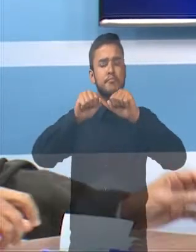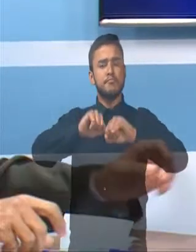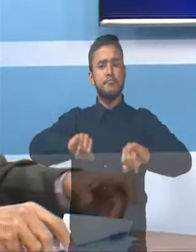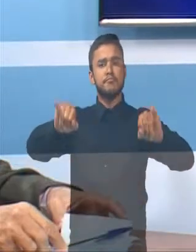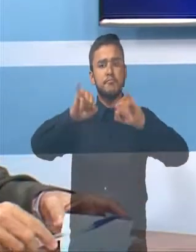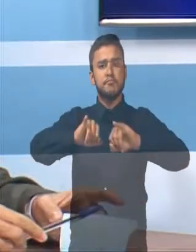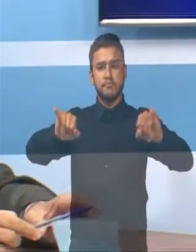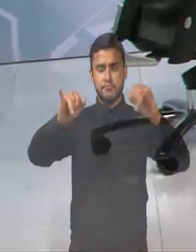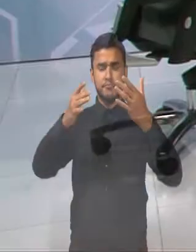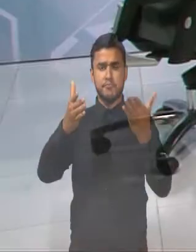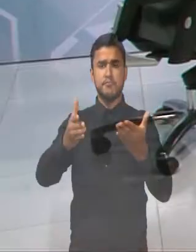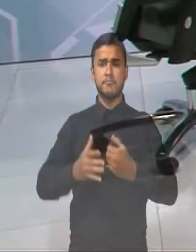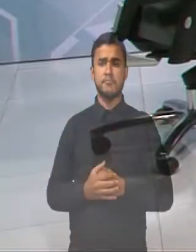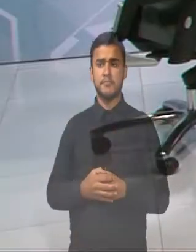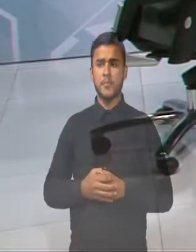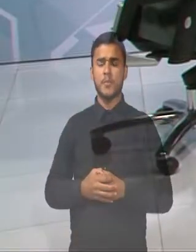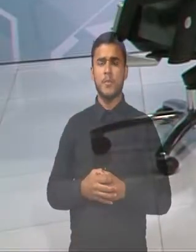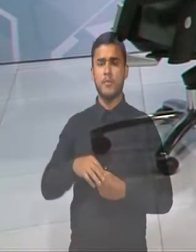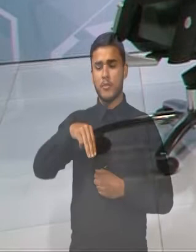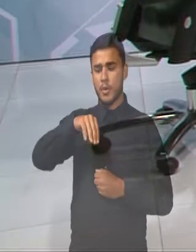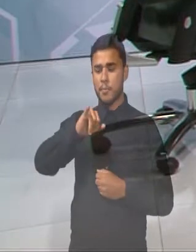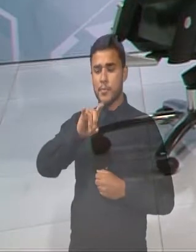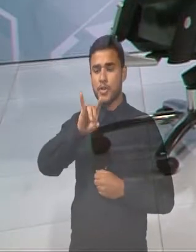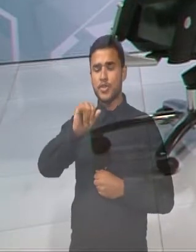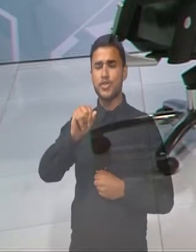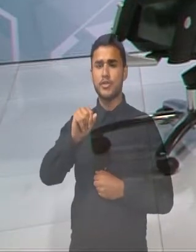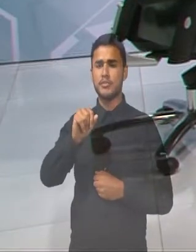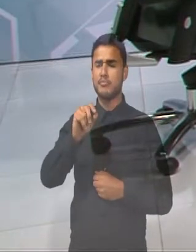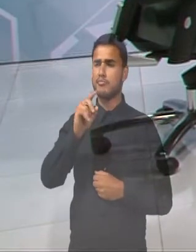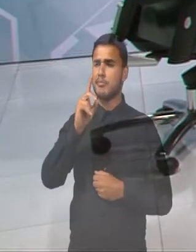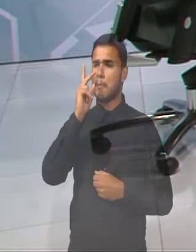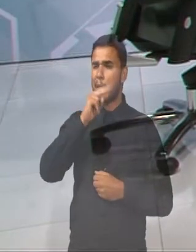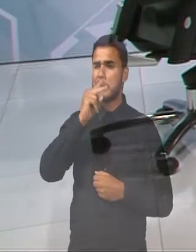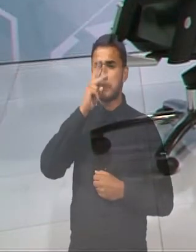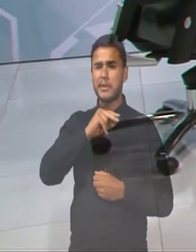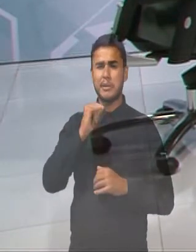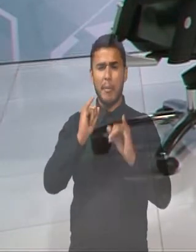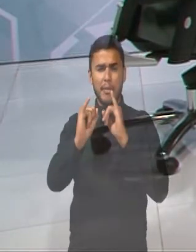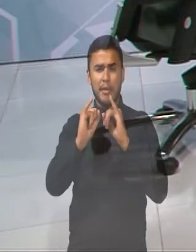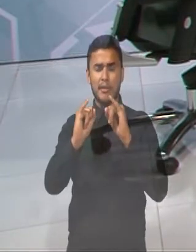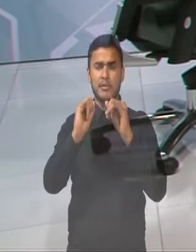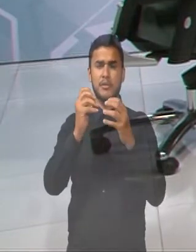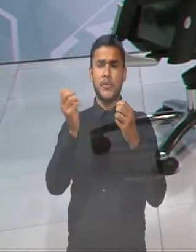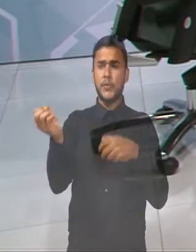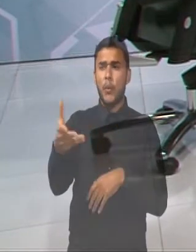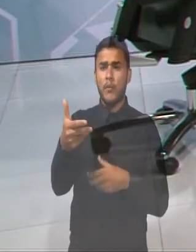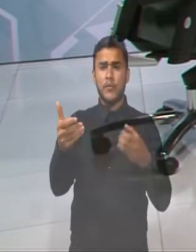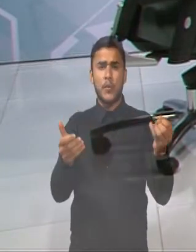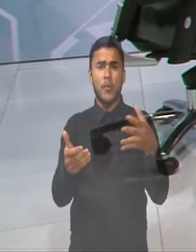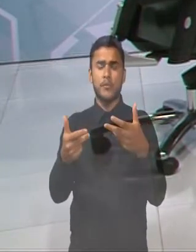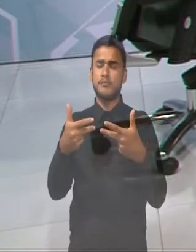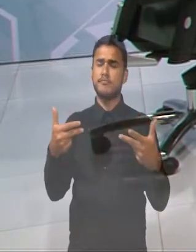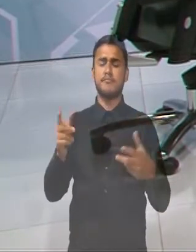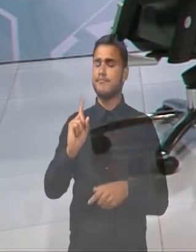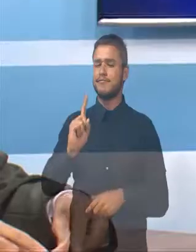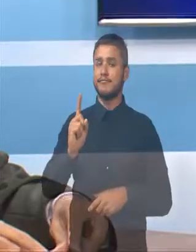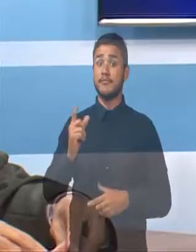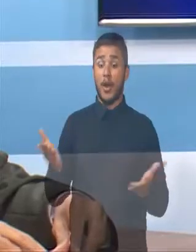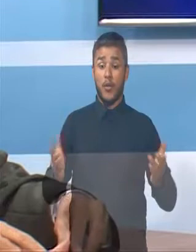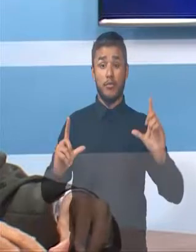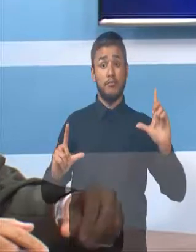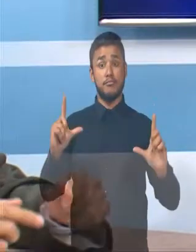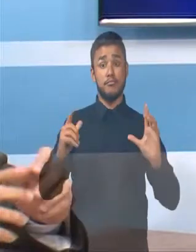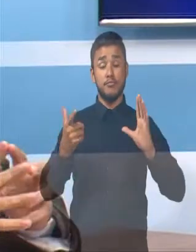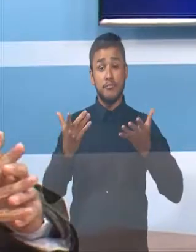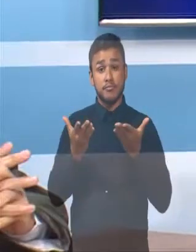está na chamada mídia nossa do dia a dia, não está nessas novas mídias sobre as quais falamos aqui. Buscou-se